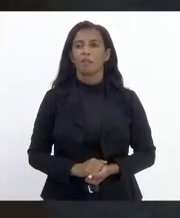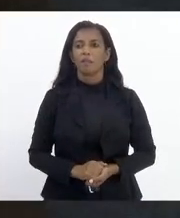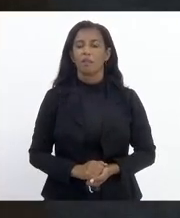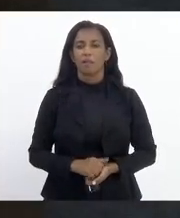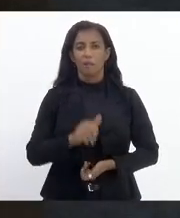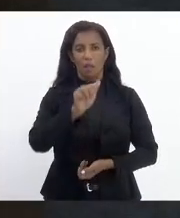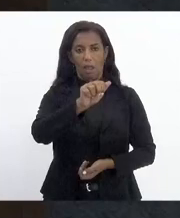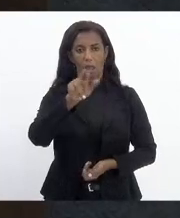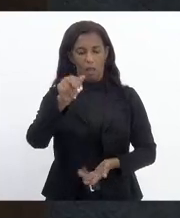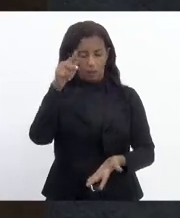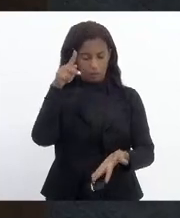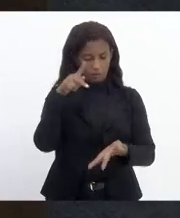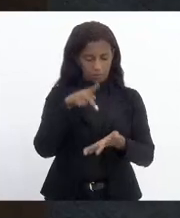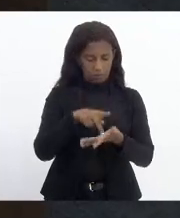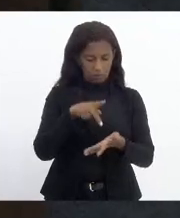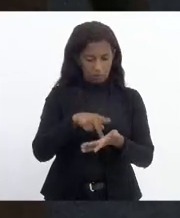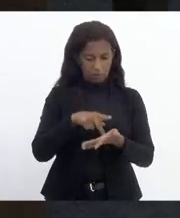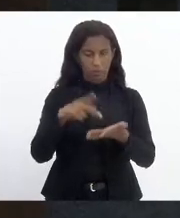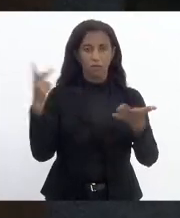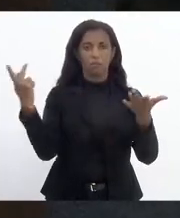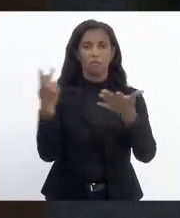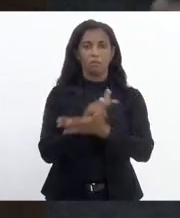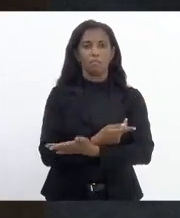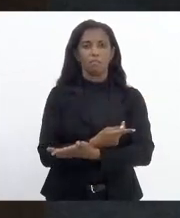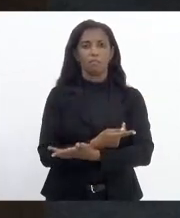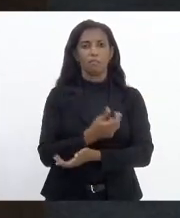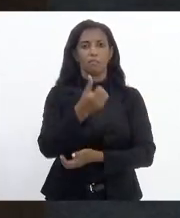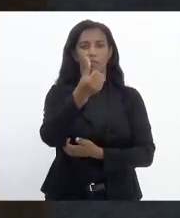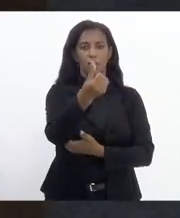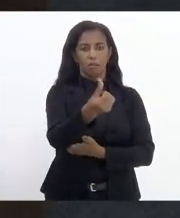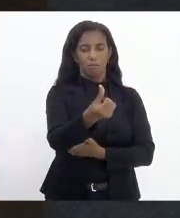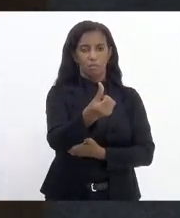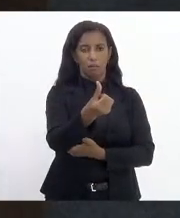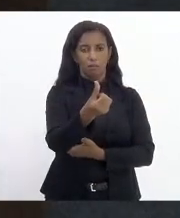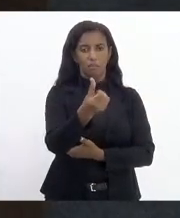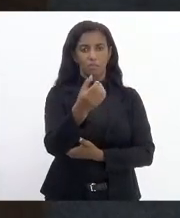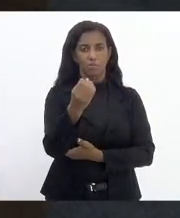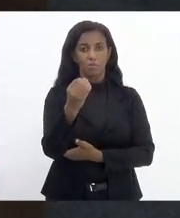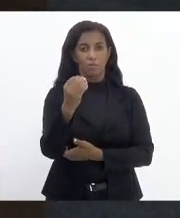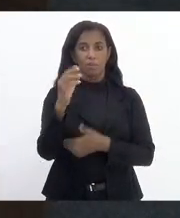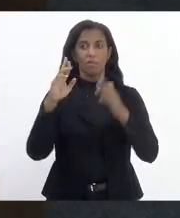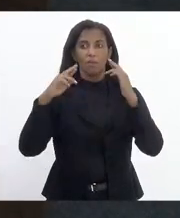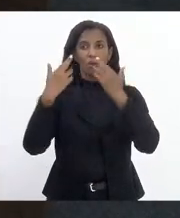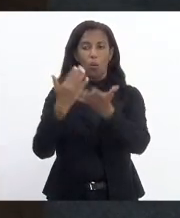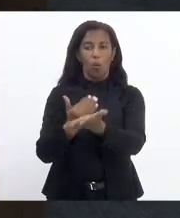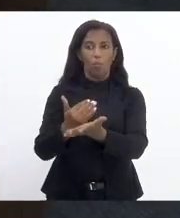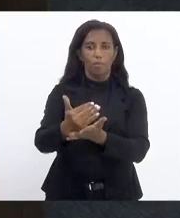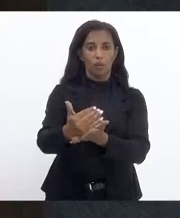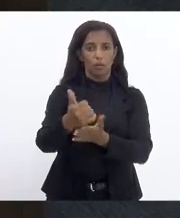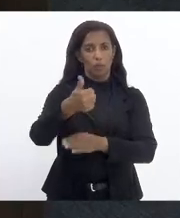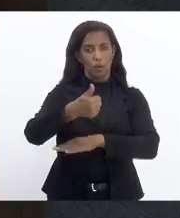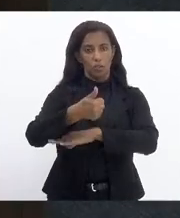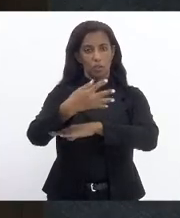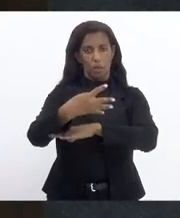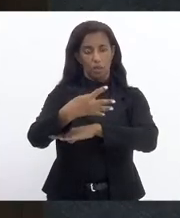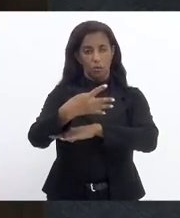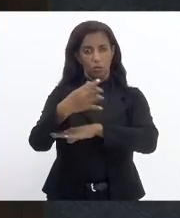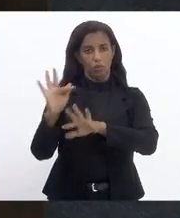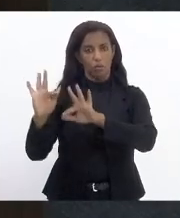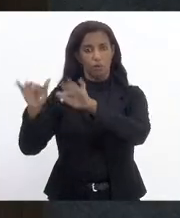A ata reflete com exatidão o ocorrido na 60ª sessão ordinária, que, iniciada às 14 horas,